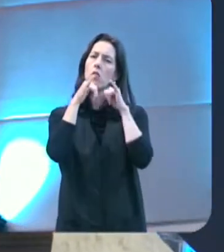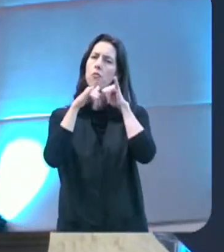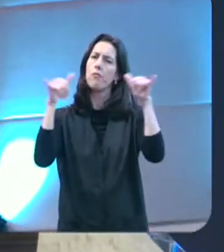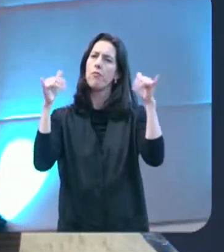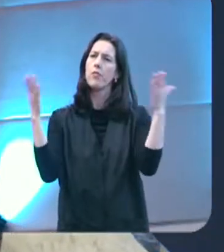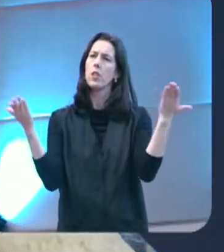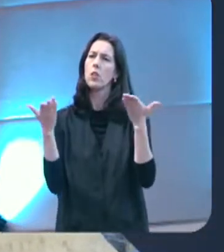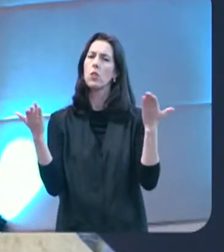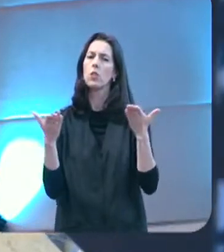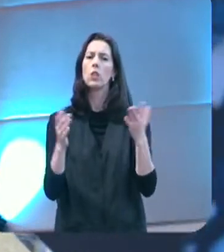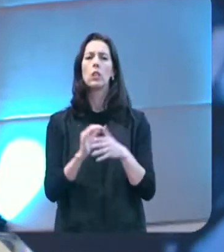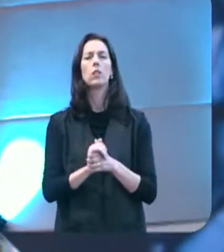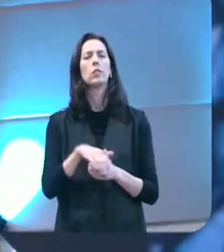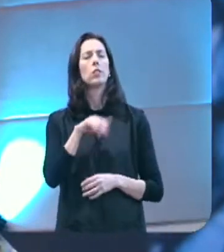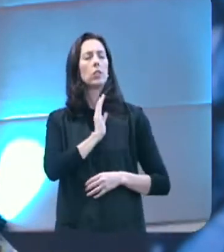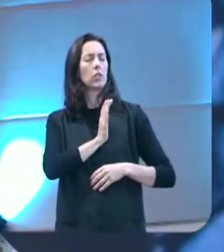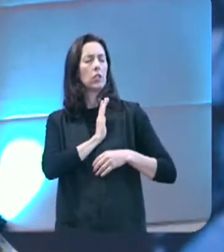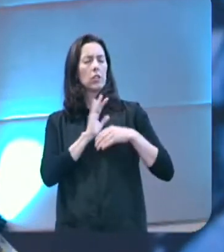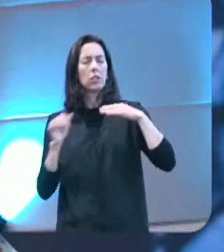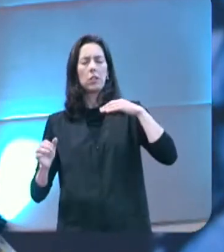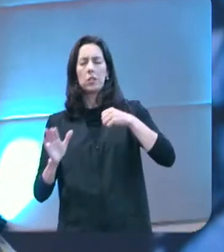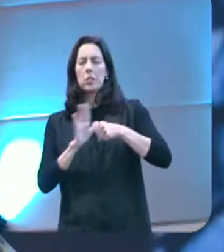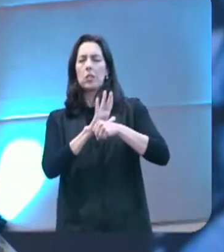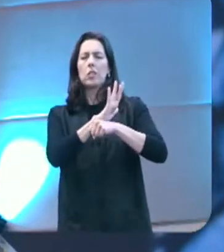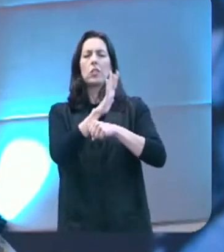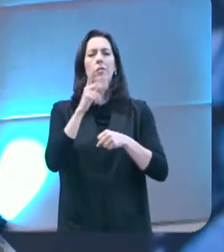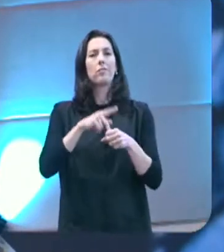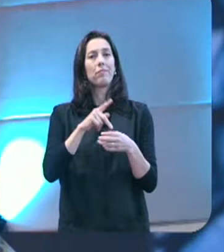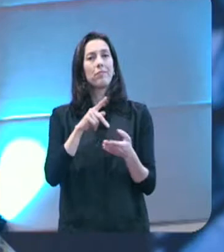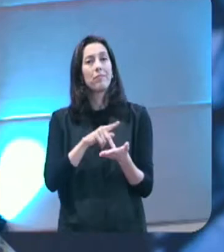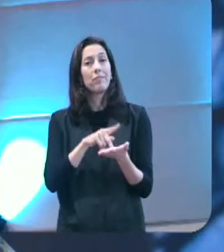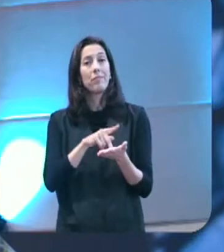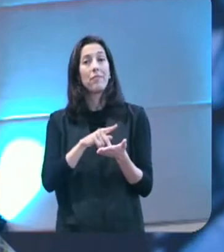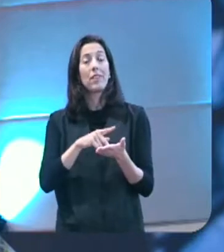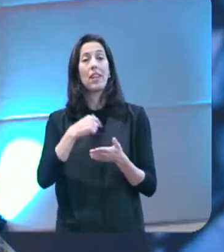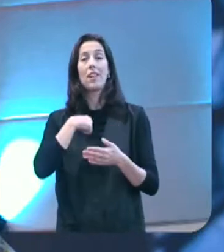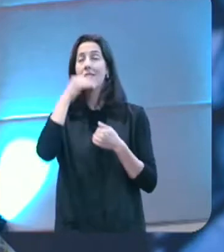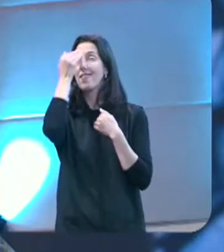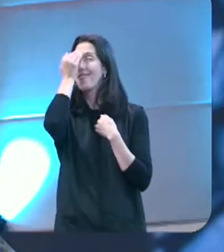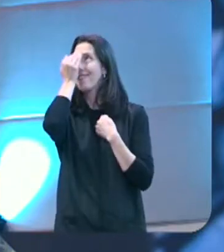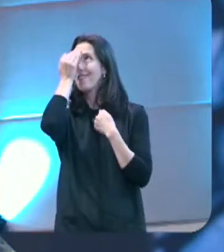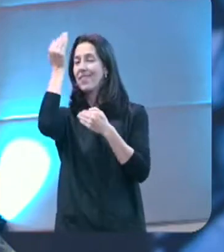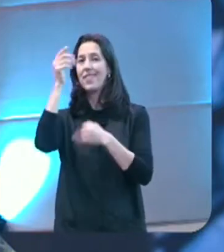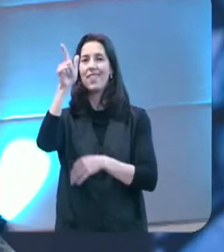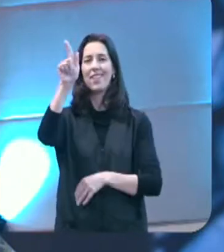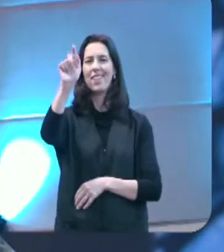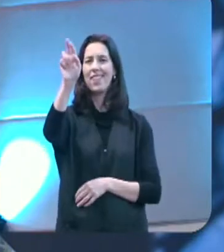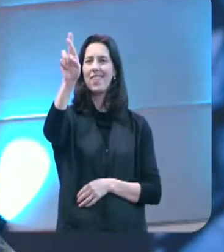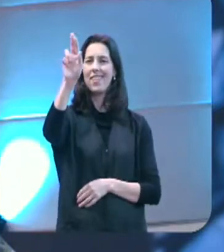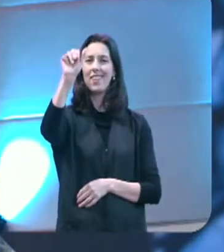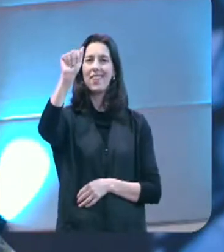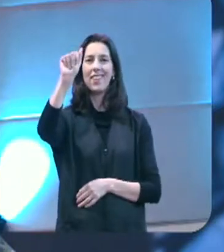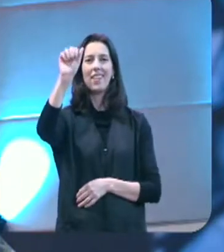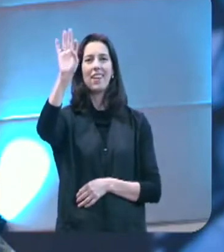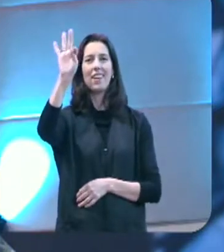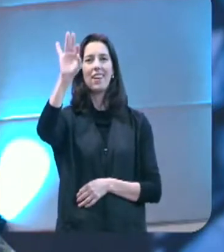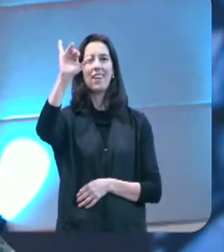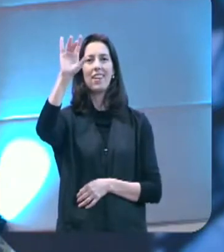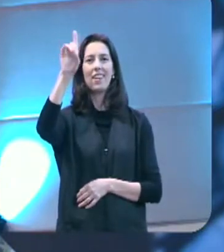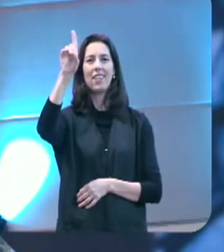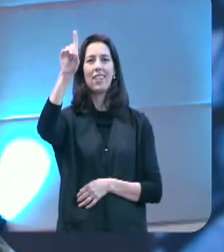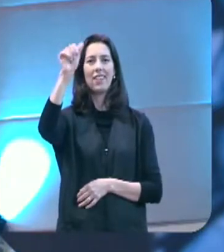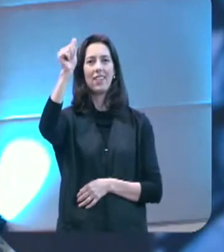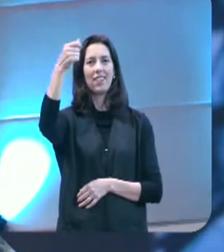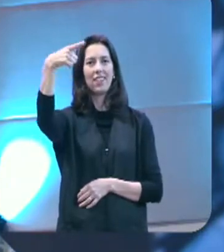que enche o meu coração, sobre gratidão. E pensei que a melhor maneira de começar a